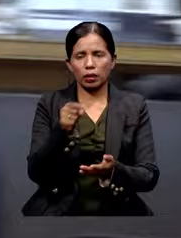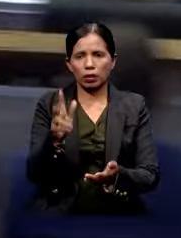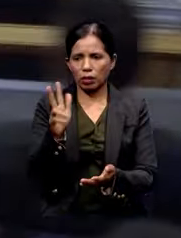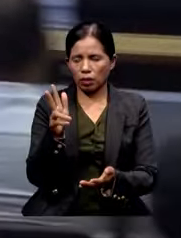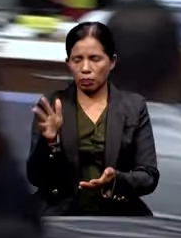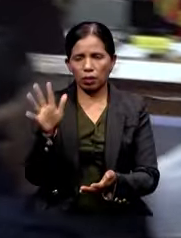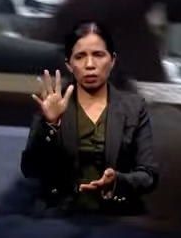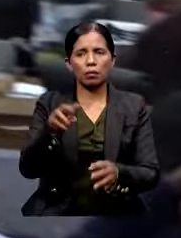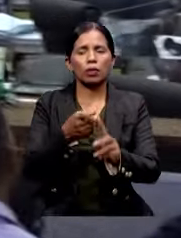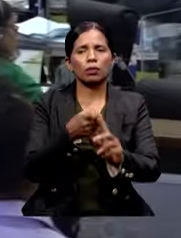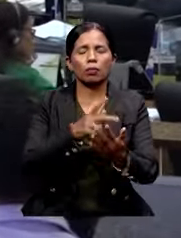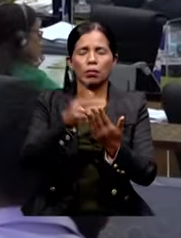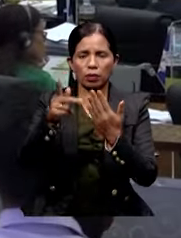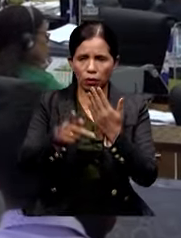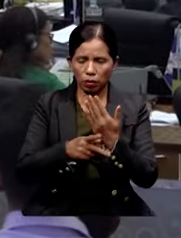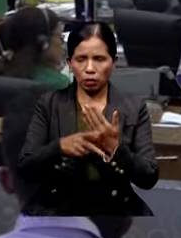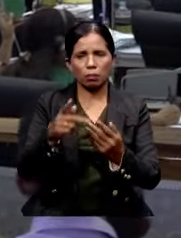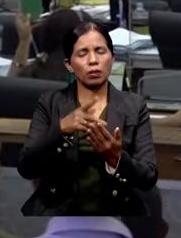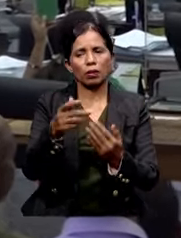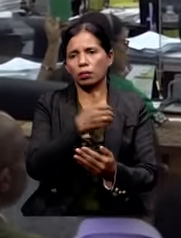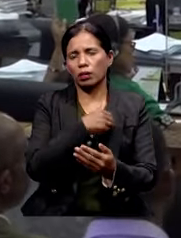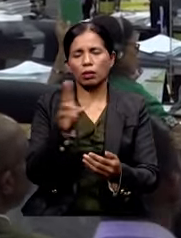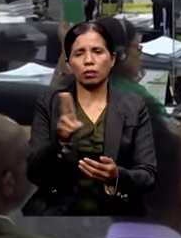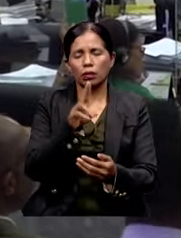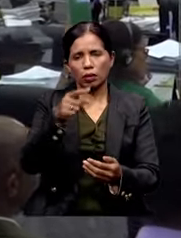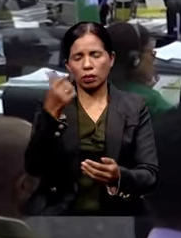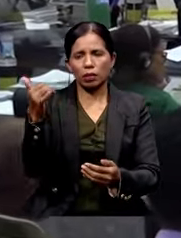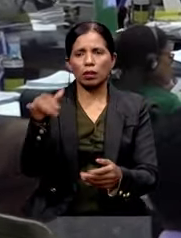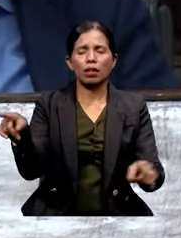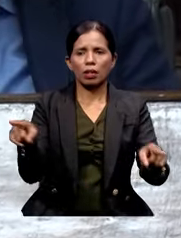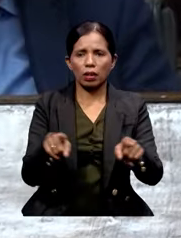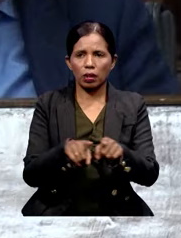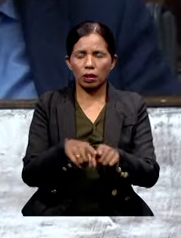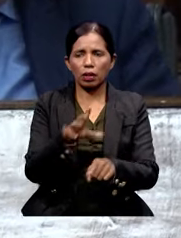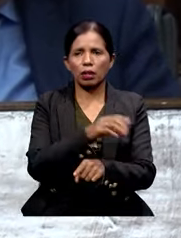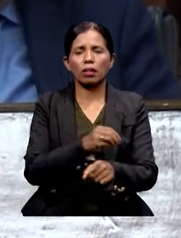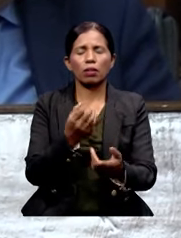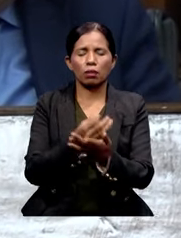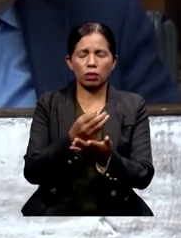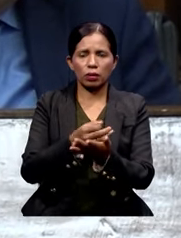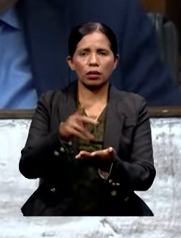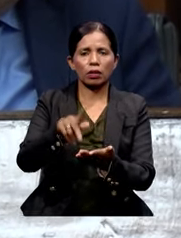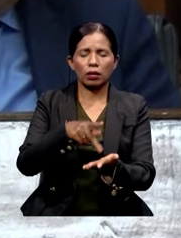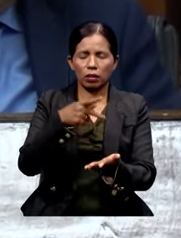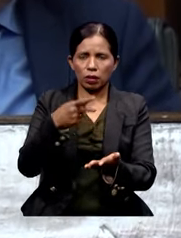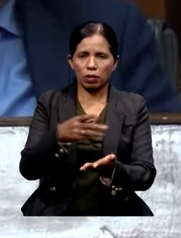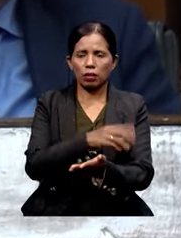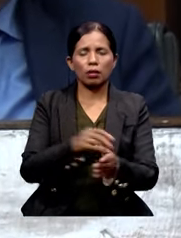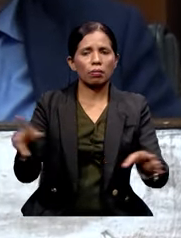Husi programa lubukira e a programa balu ma sira que executa, sira ma canesan regime contributivo